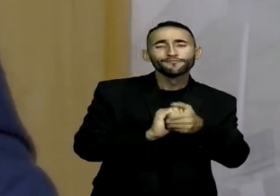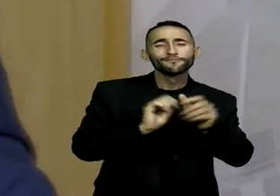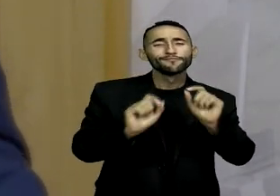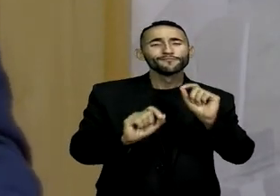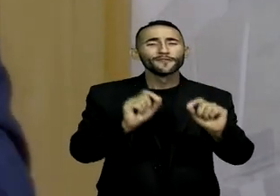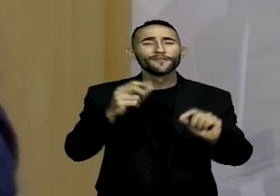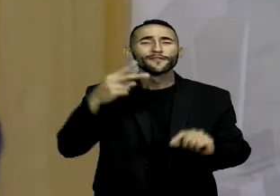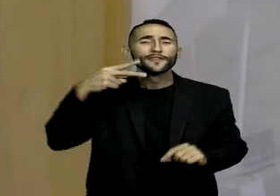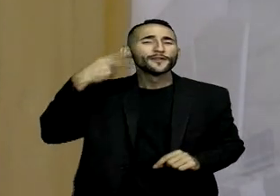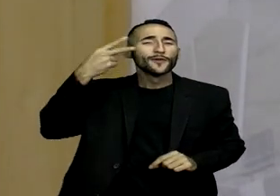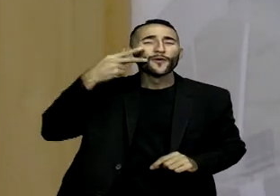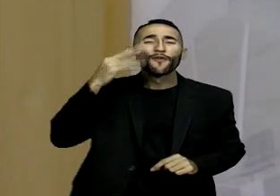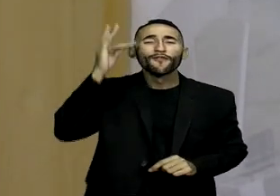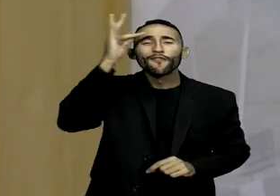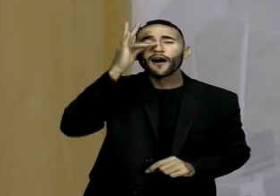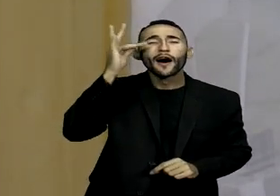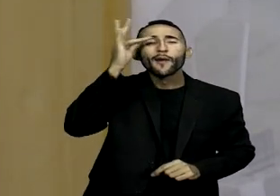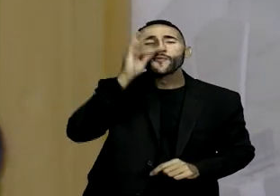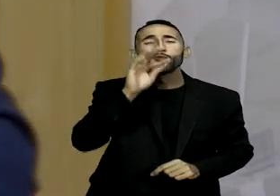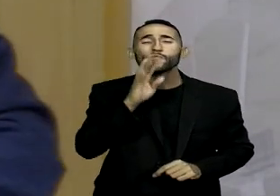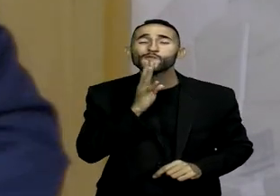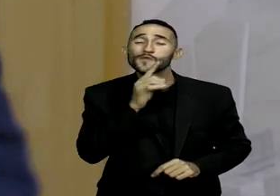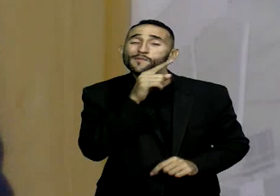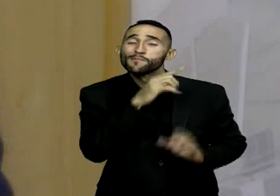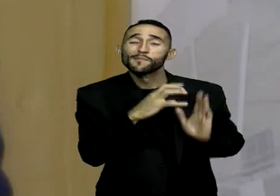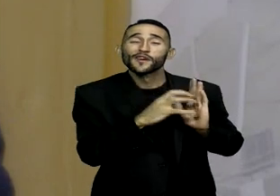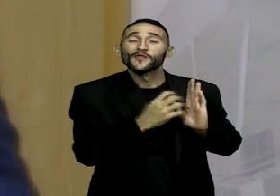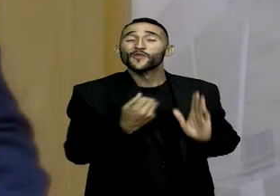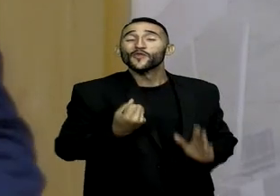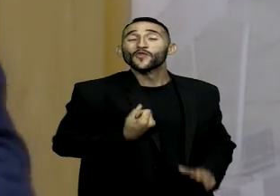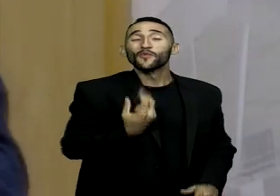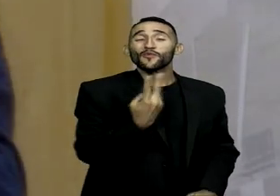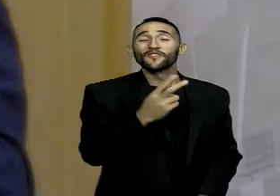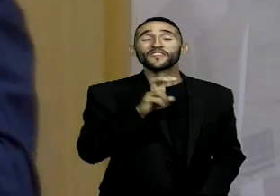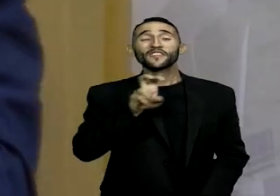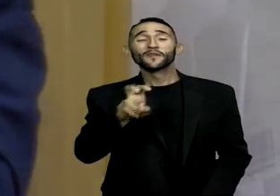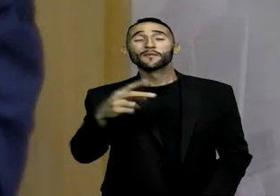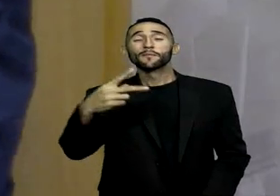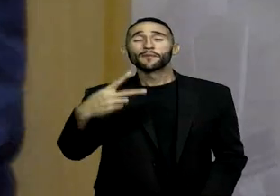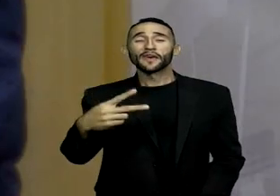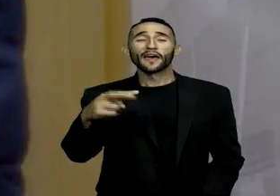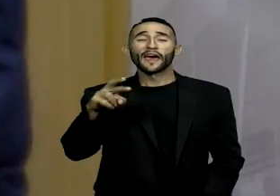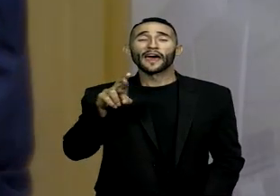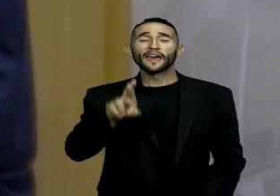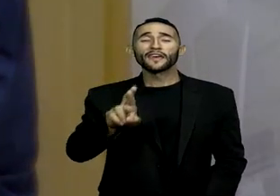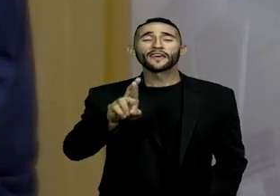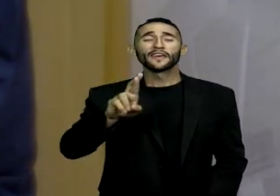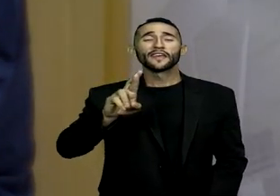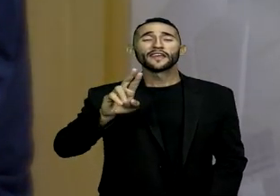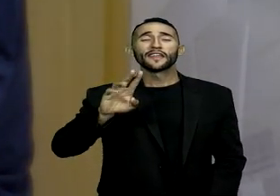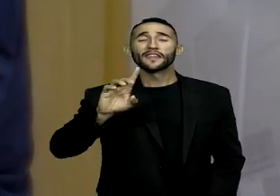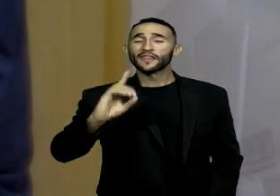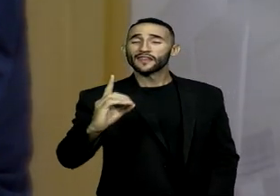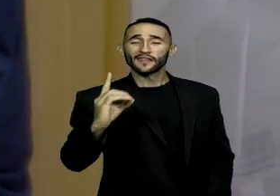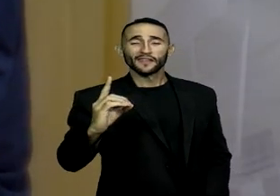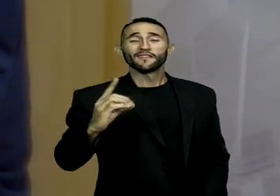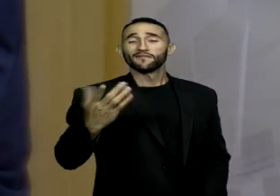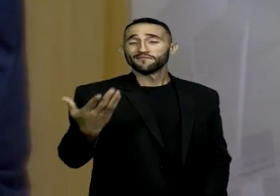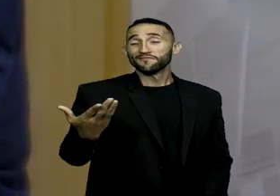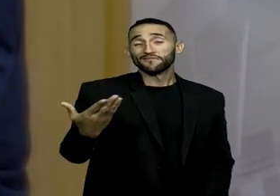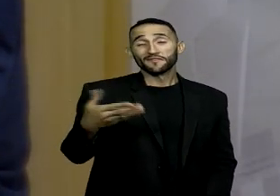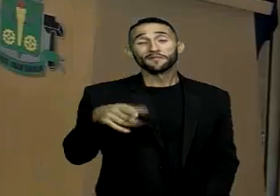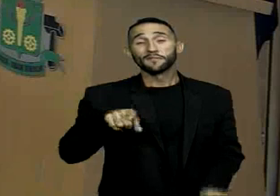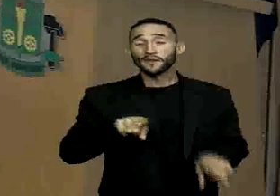vereador Fábio Chirian, do partido 25 PRD, e também me dirigir ao autor da propositura,